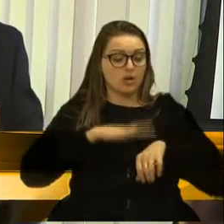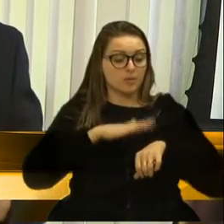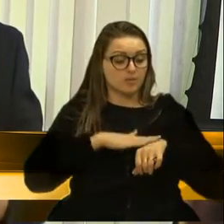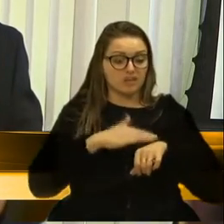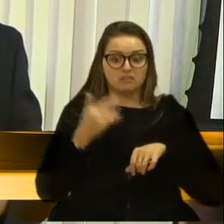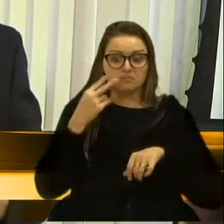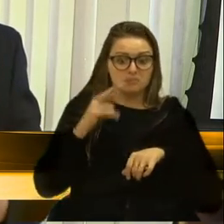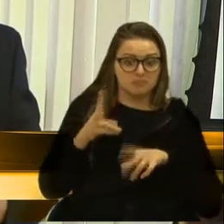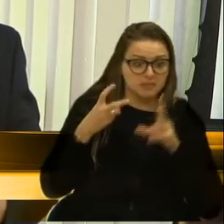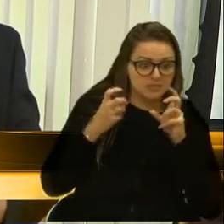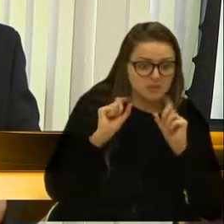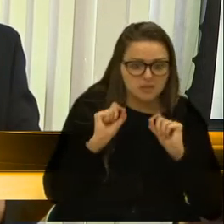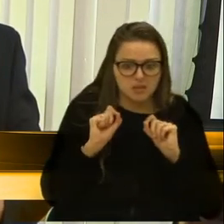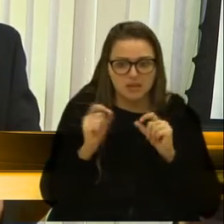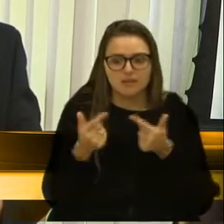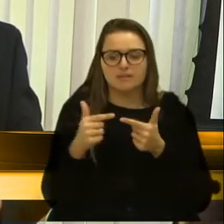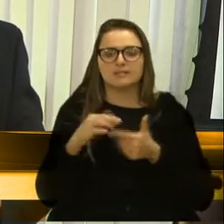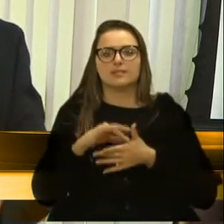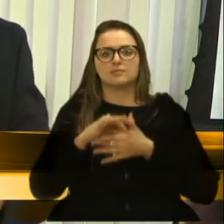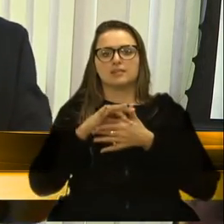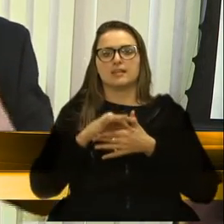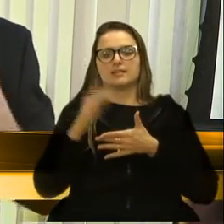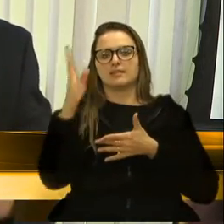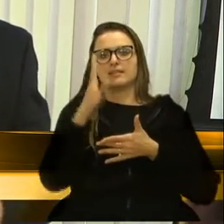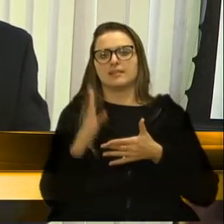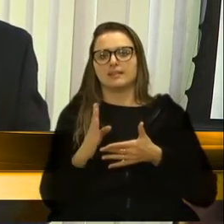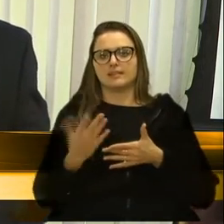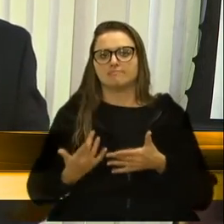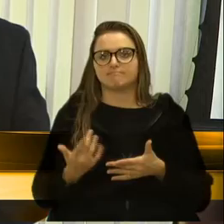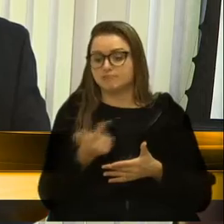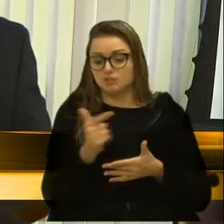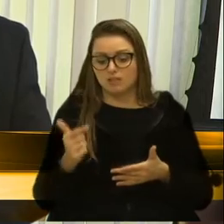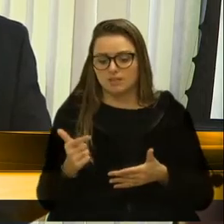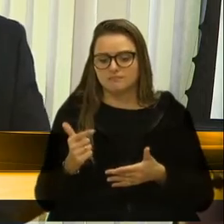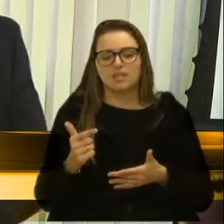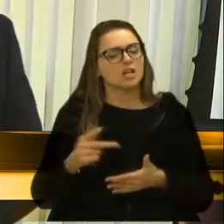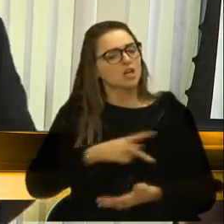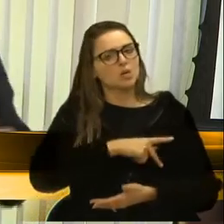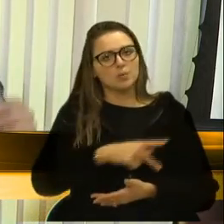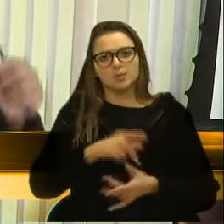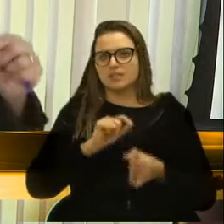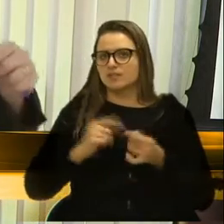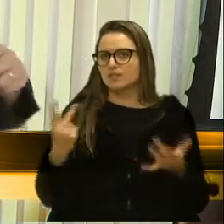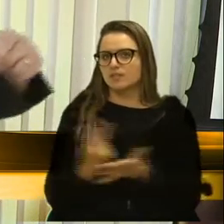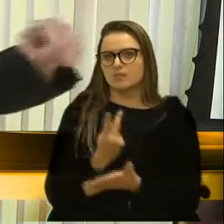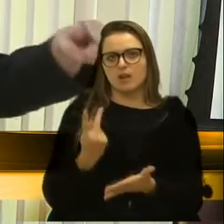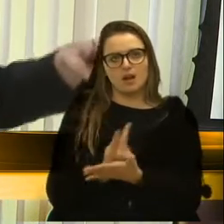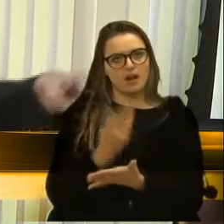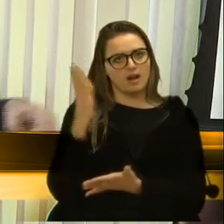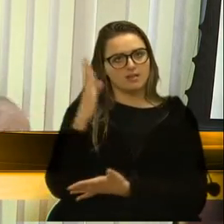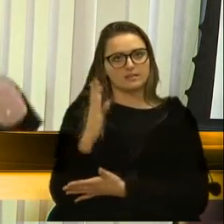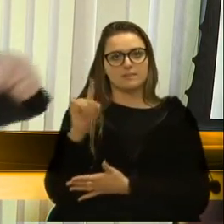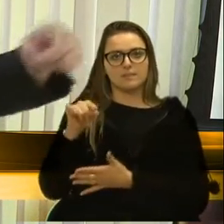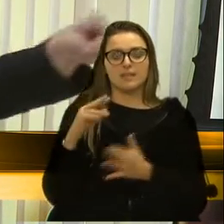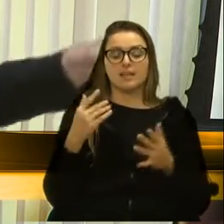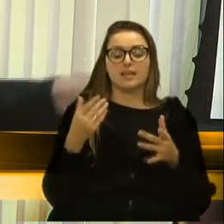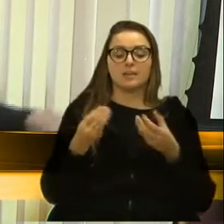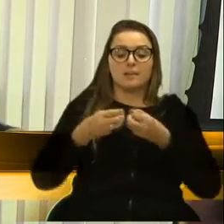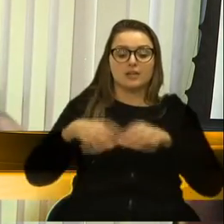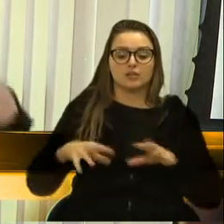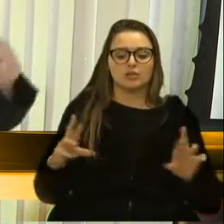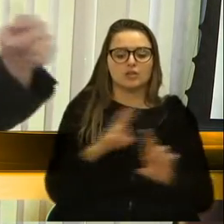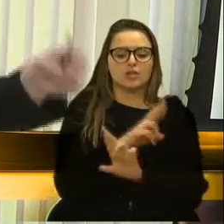temos liderança nacional. É um desserviço que o presidente está fazendo, e isso está refletindo nas relações